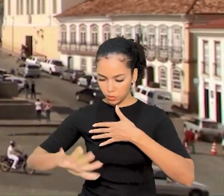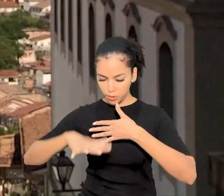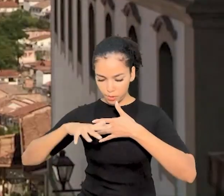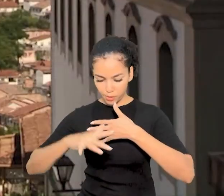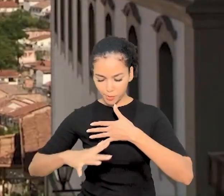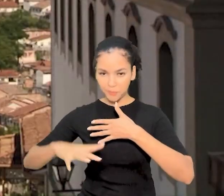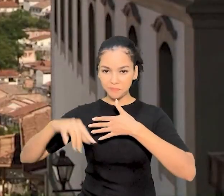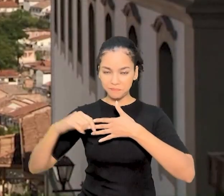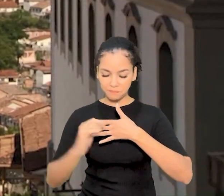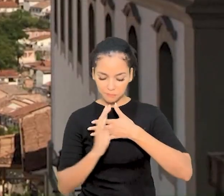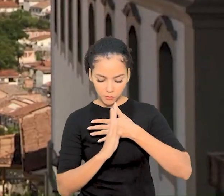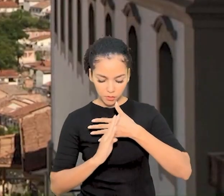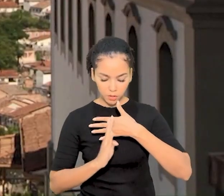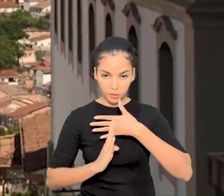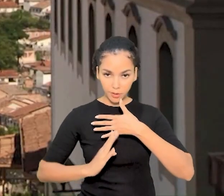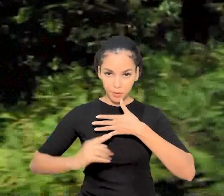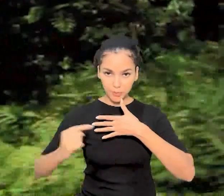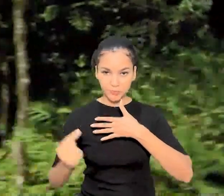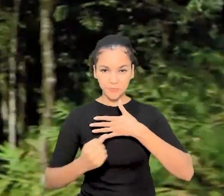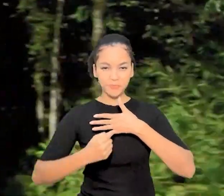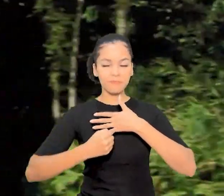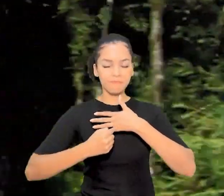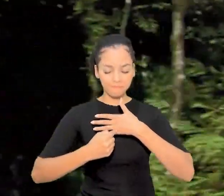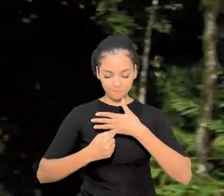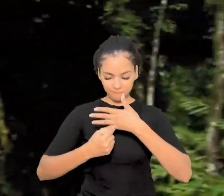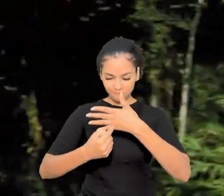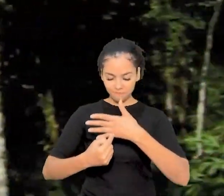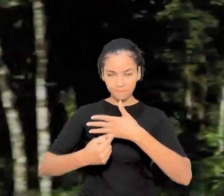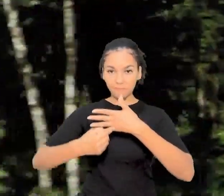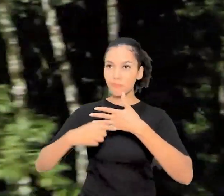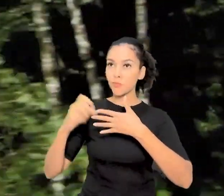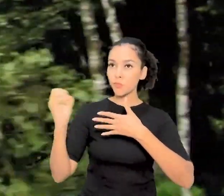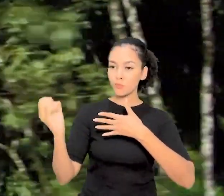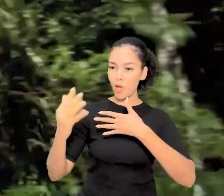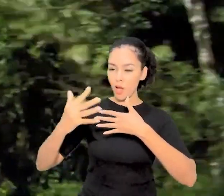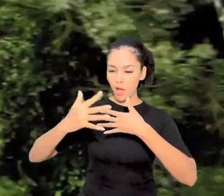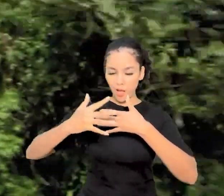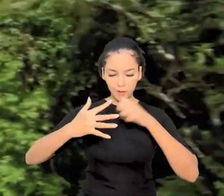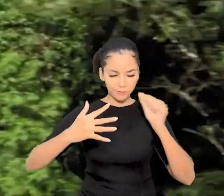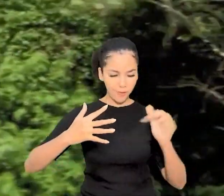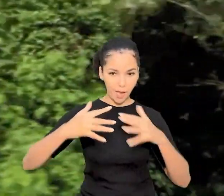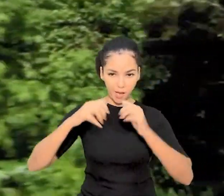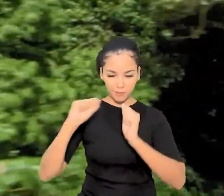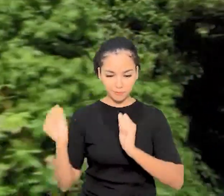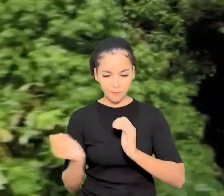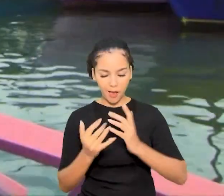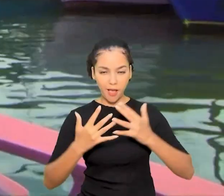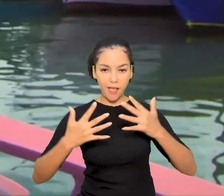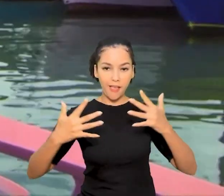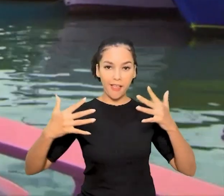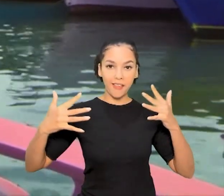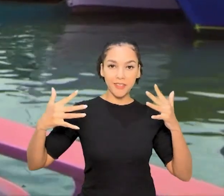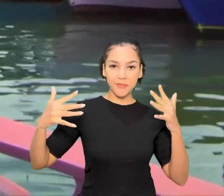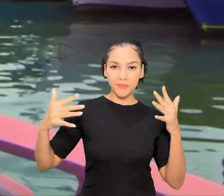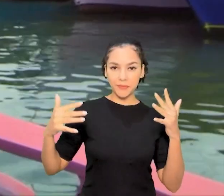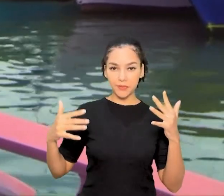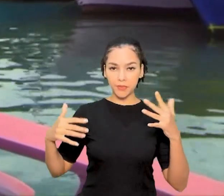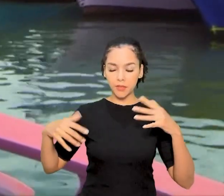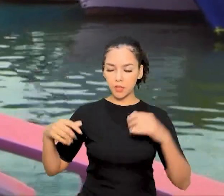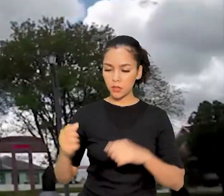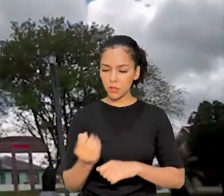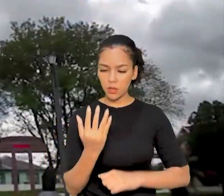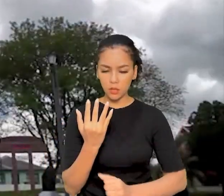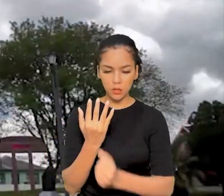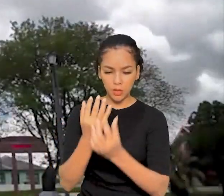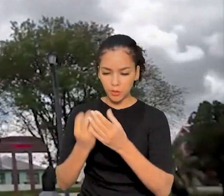fogo das obras eu florão da América Iluminado o sol do novo mundo do